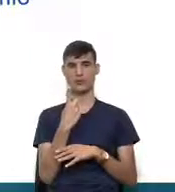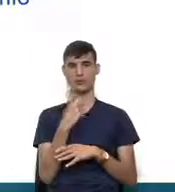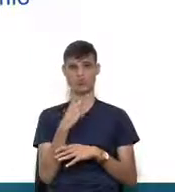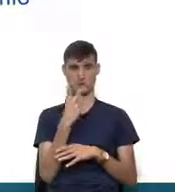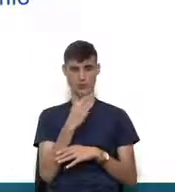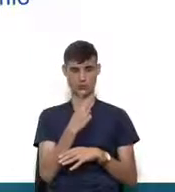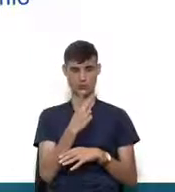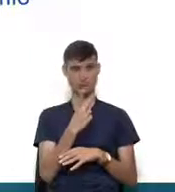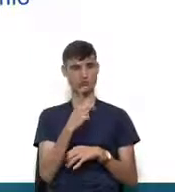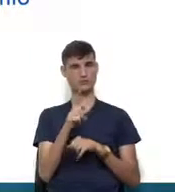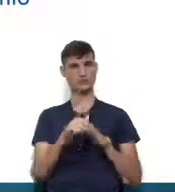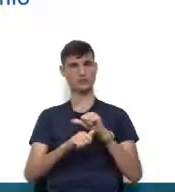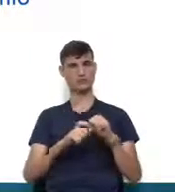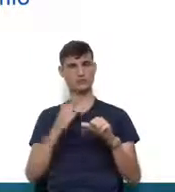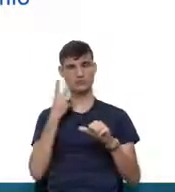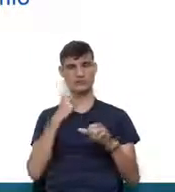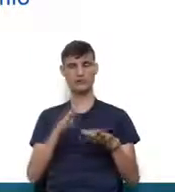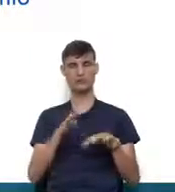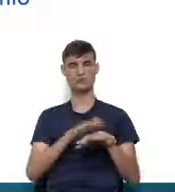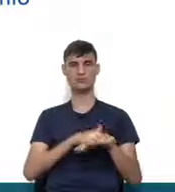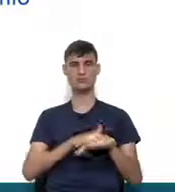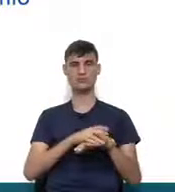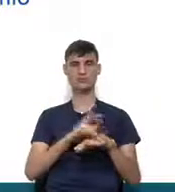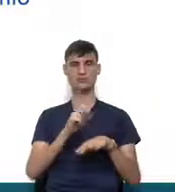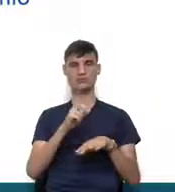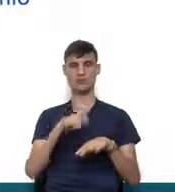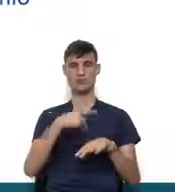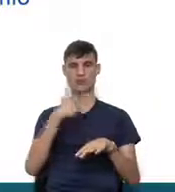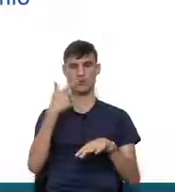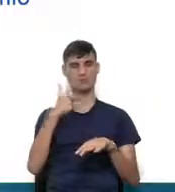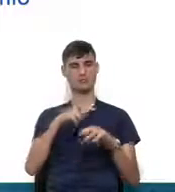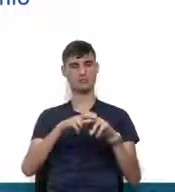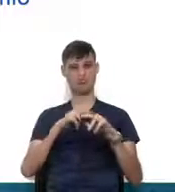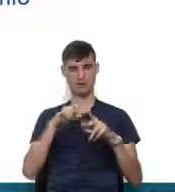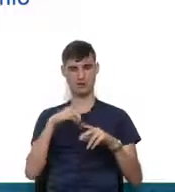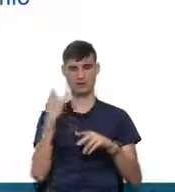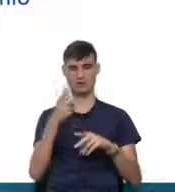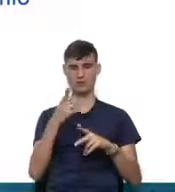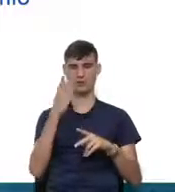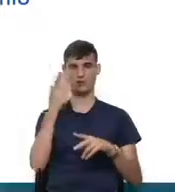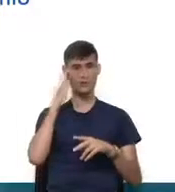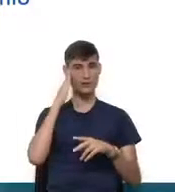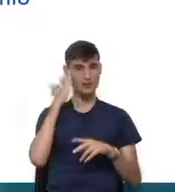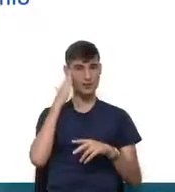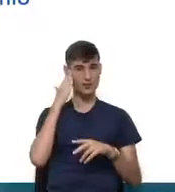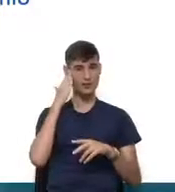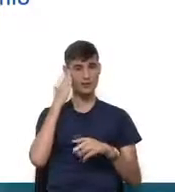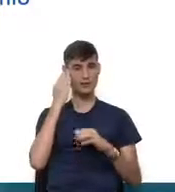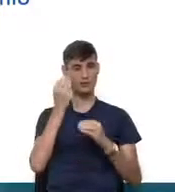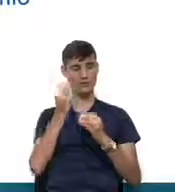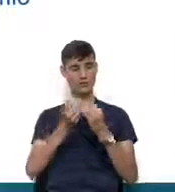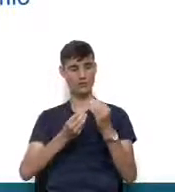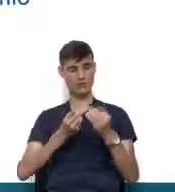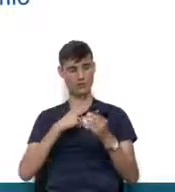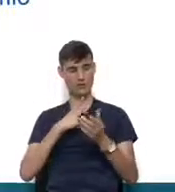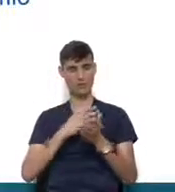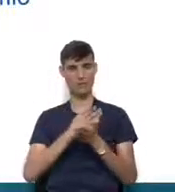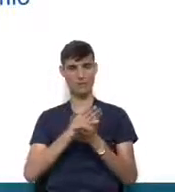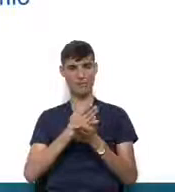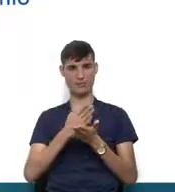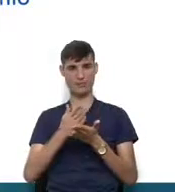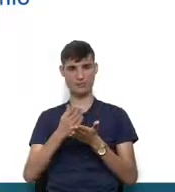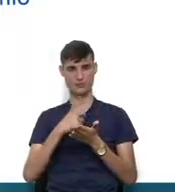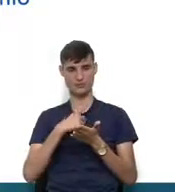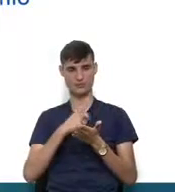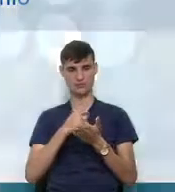grau 2 elevado ao quadrado. Então, é importante que você entenda que a partir